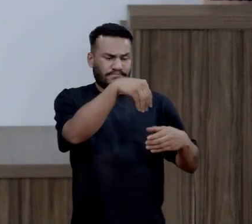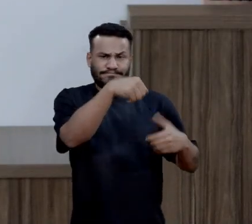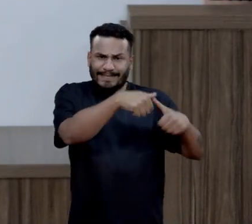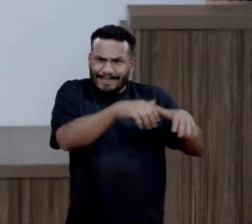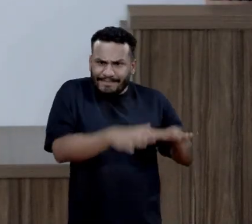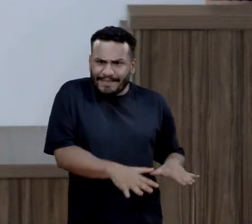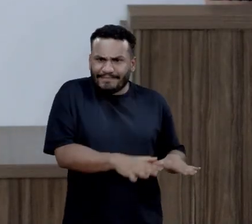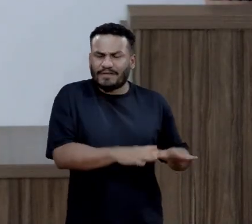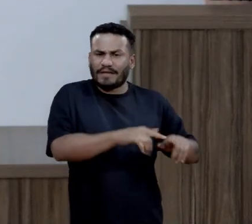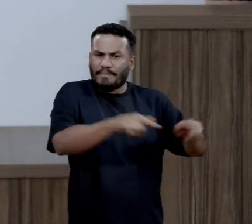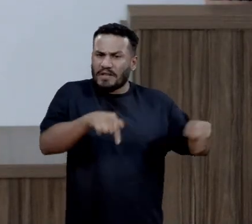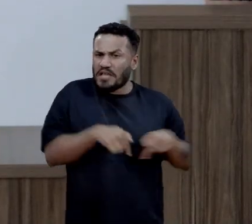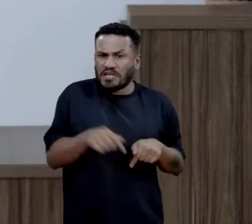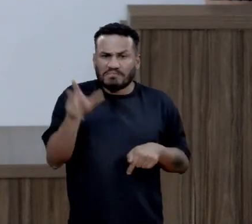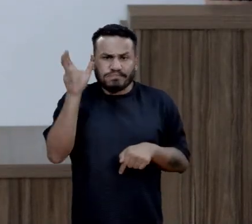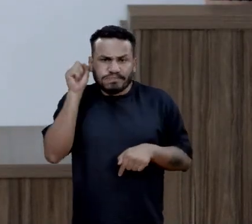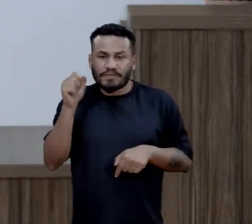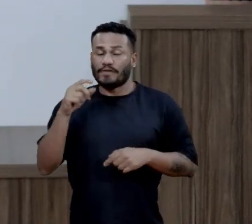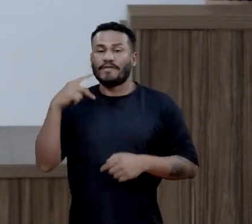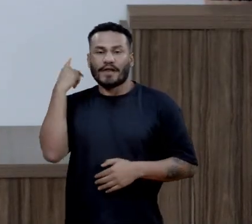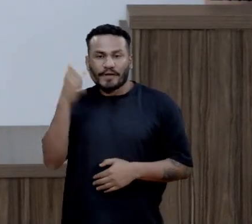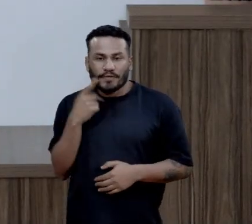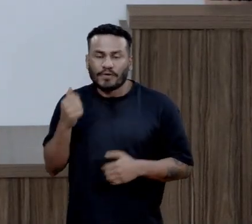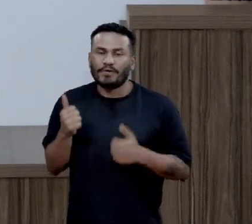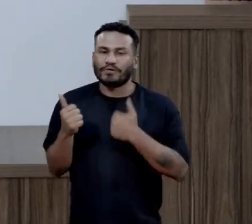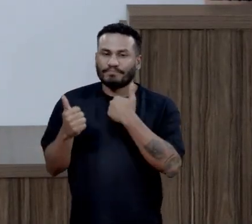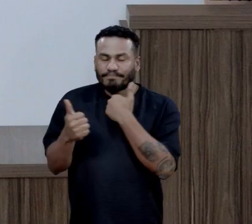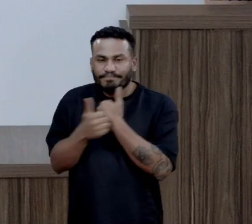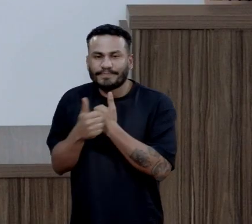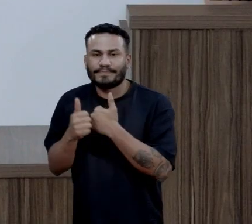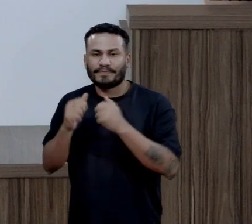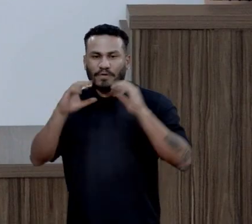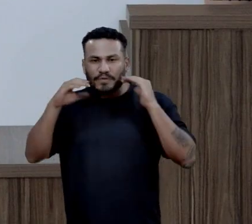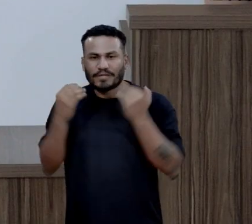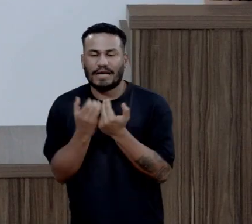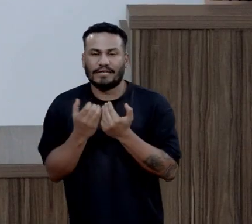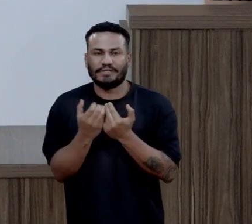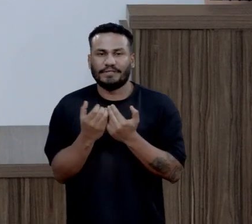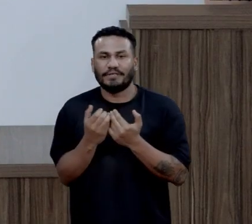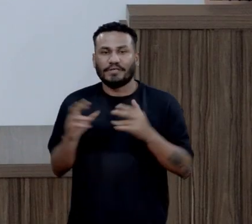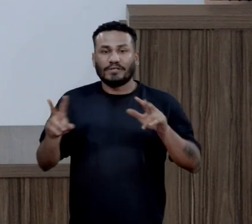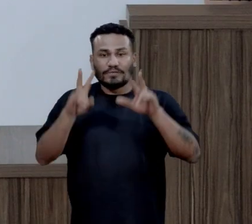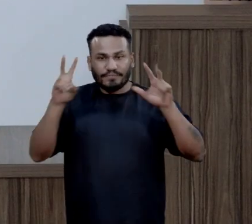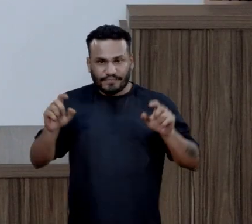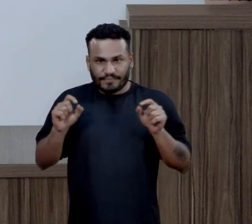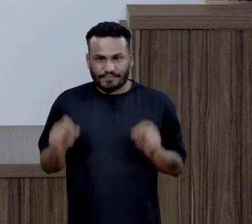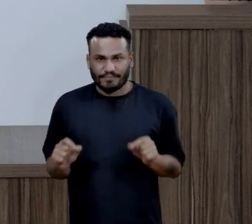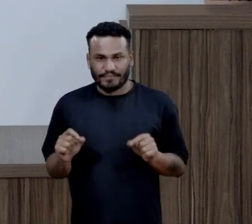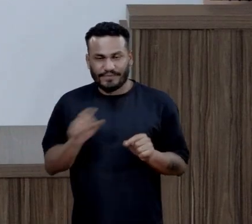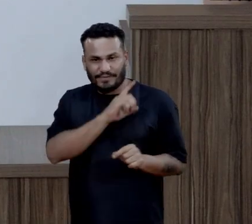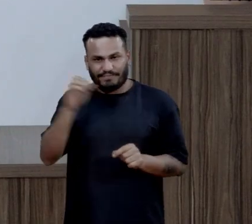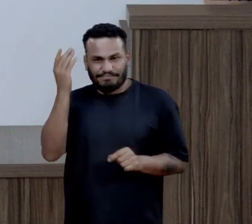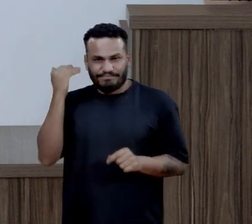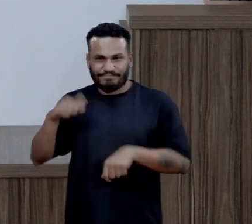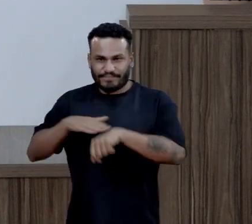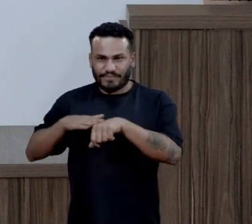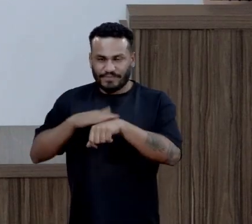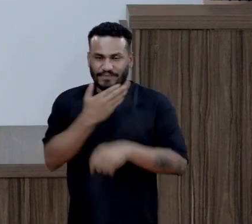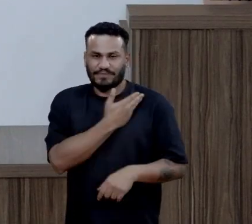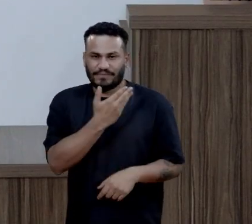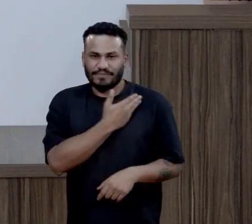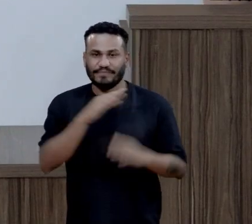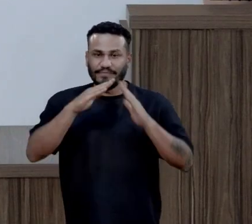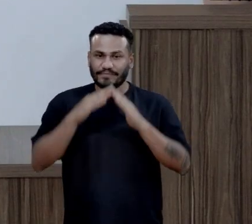ouve ninguém, mas é a gente, é o vereador que está ali do lado da comunidade. Sobretudo, vereador Adriano, esses dias eu estava conversando com uma amiga